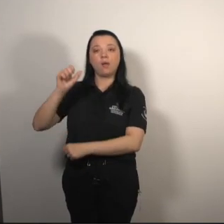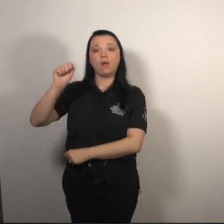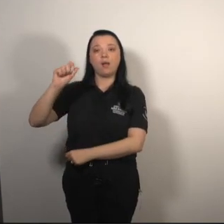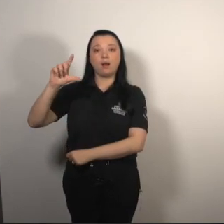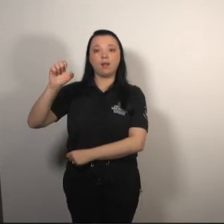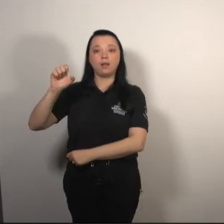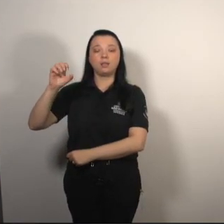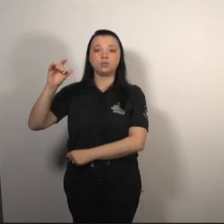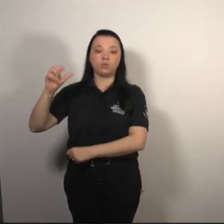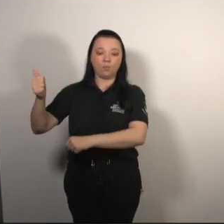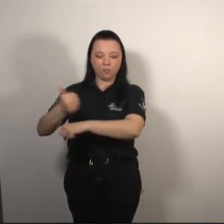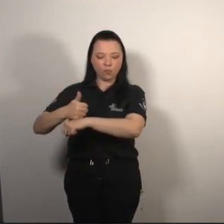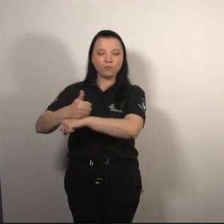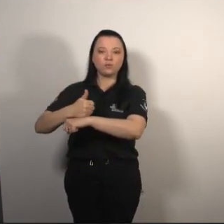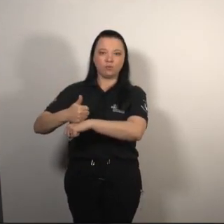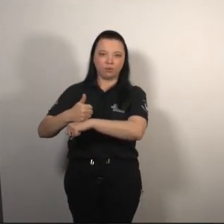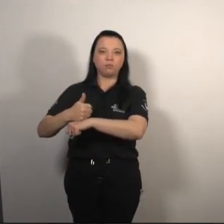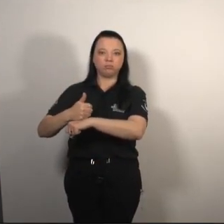assunto.